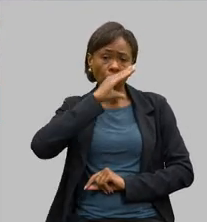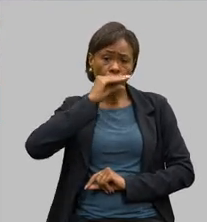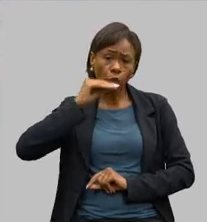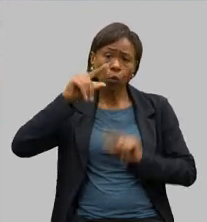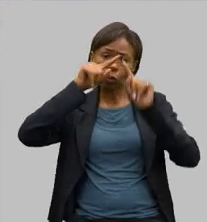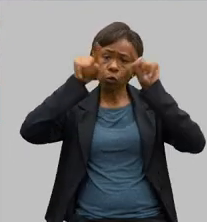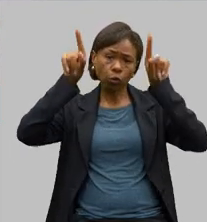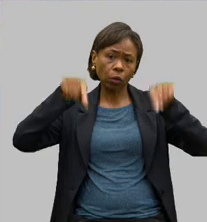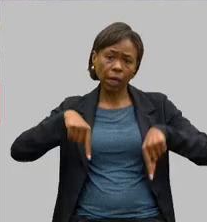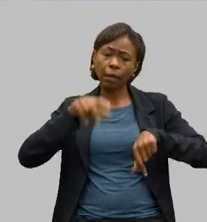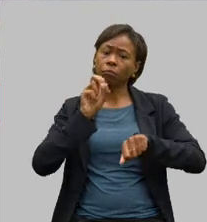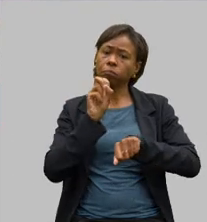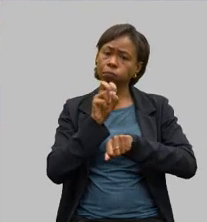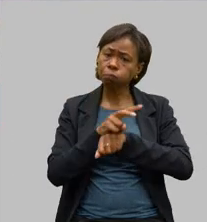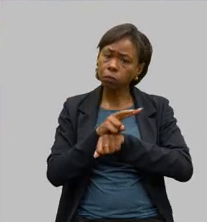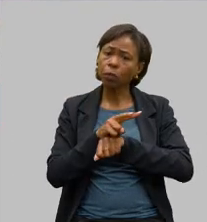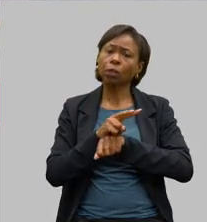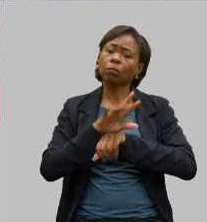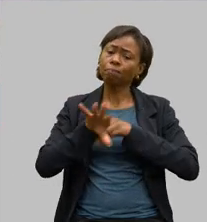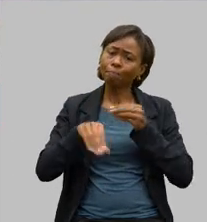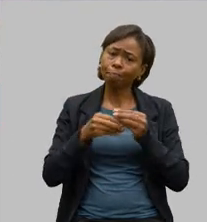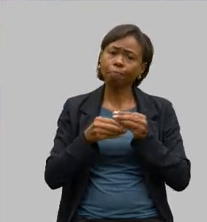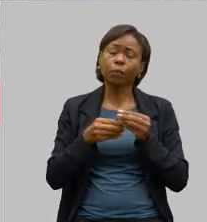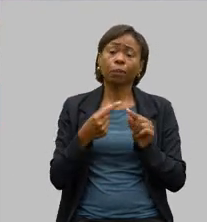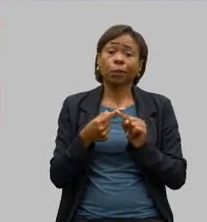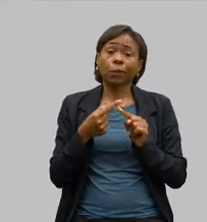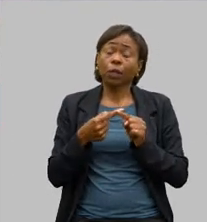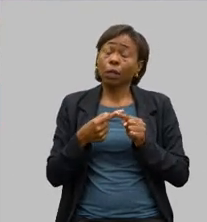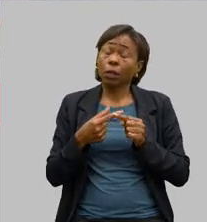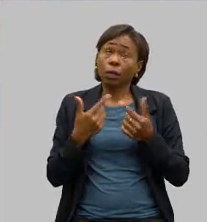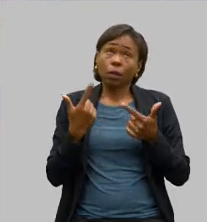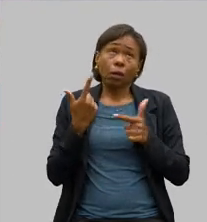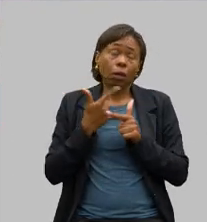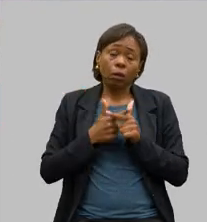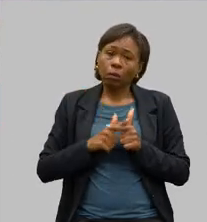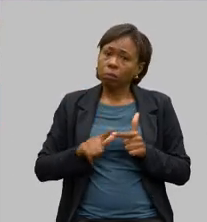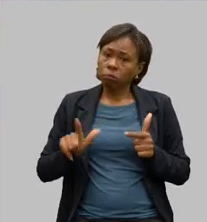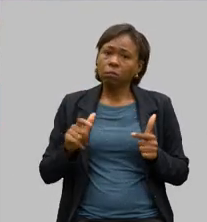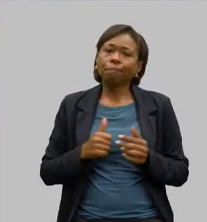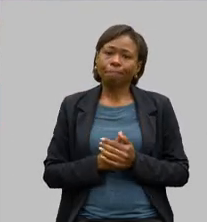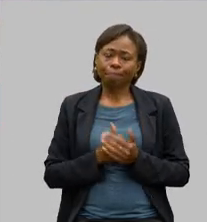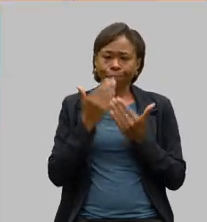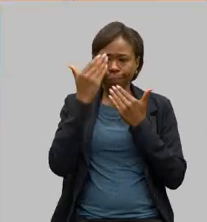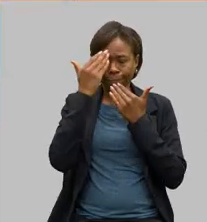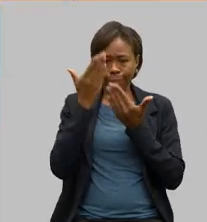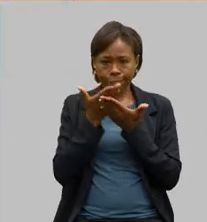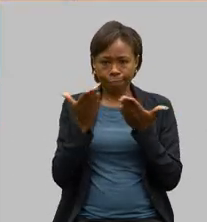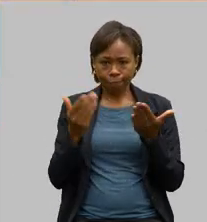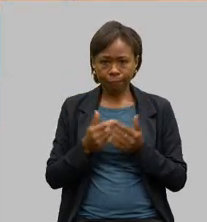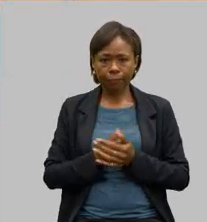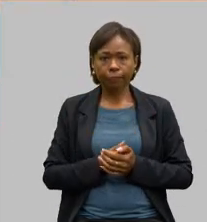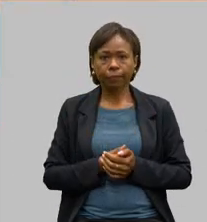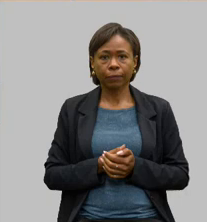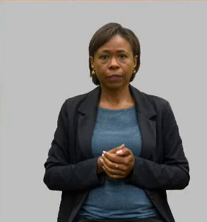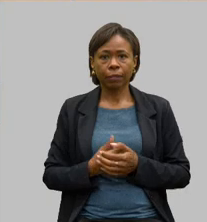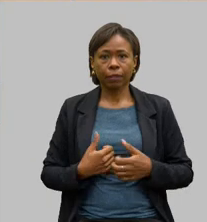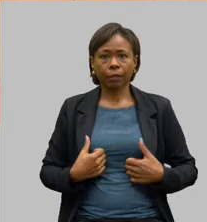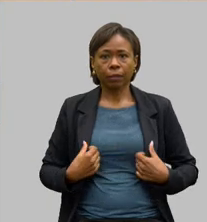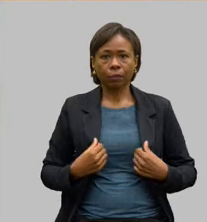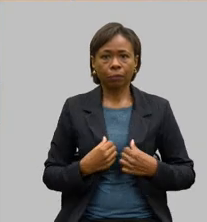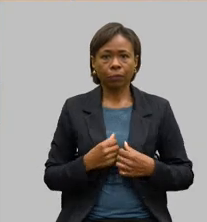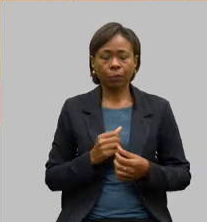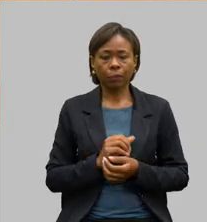sistema porque eh é um um drama isso e e obrigado aí pelas considerações Obrigado